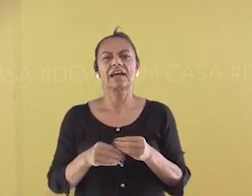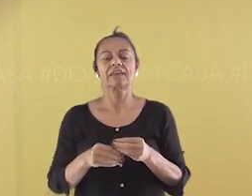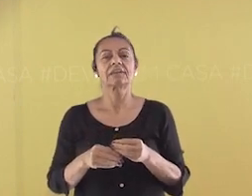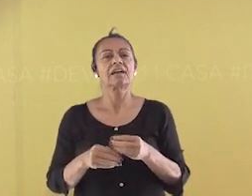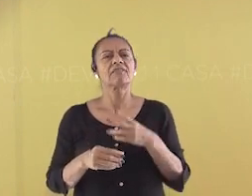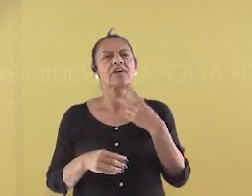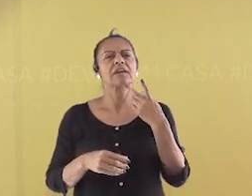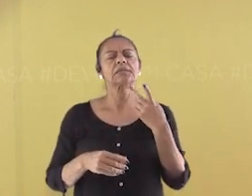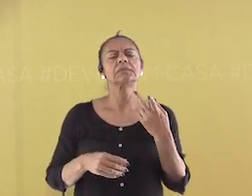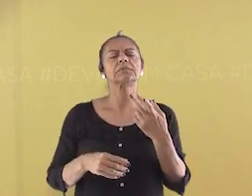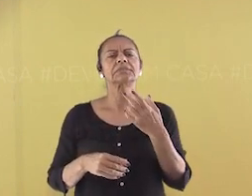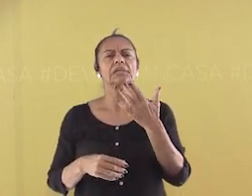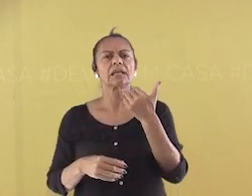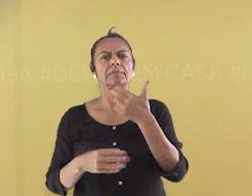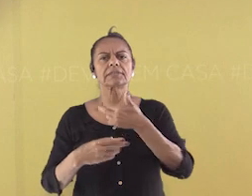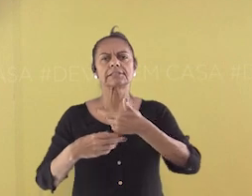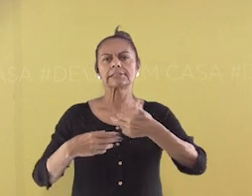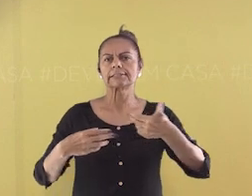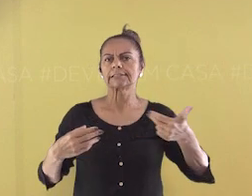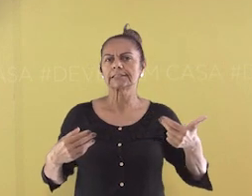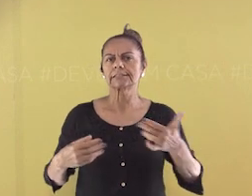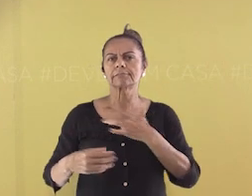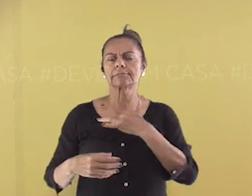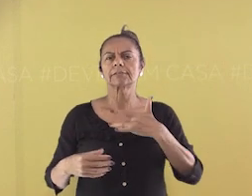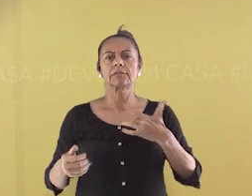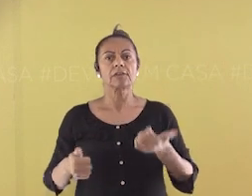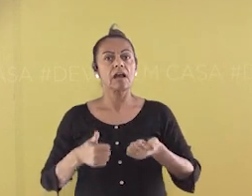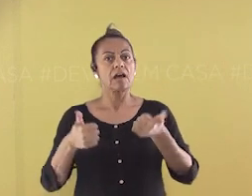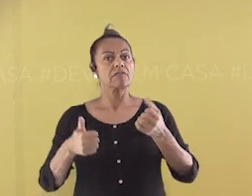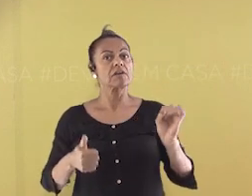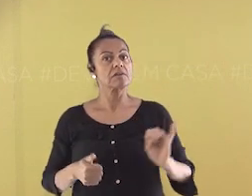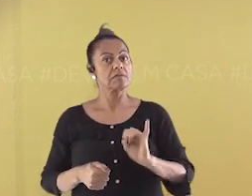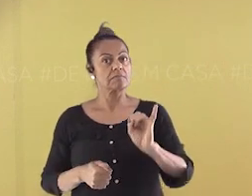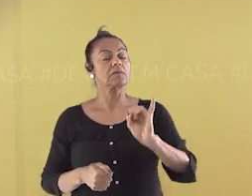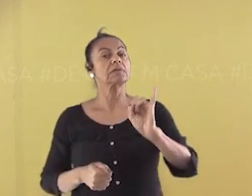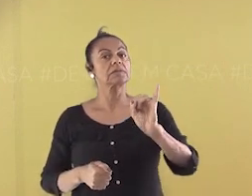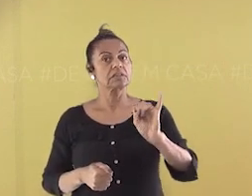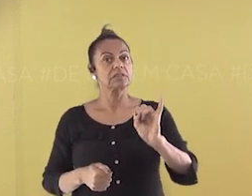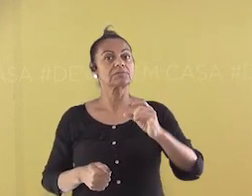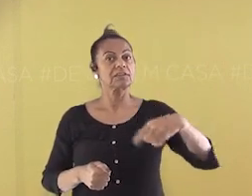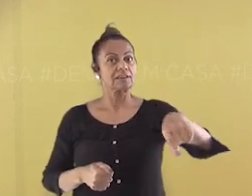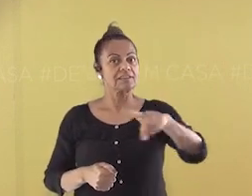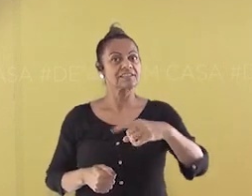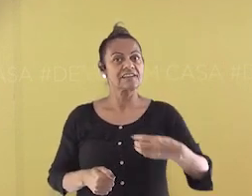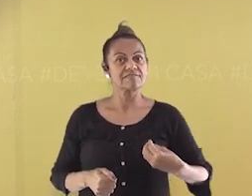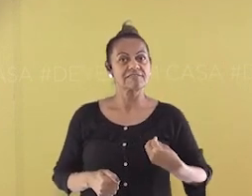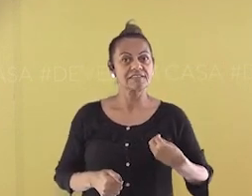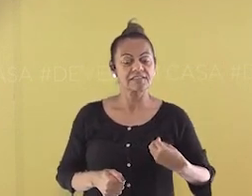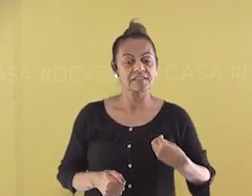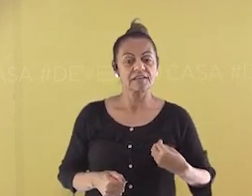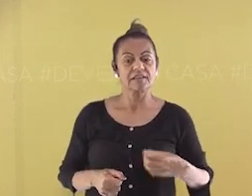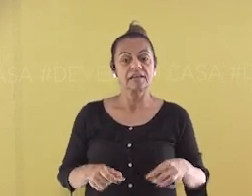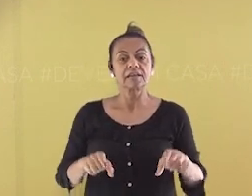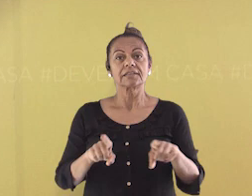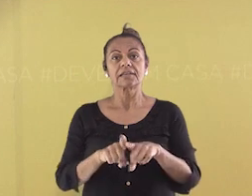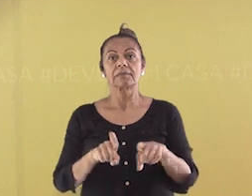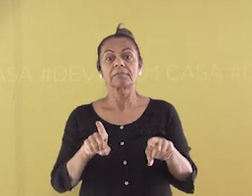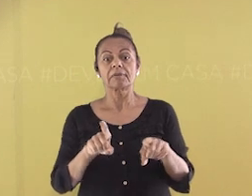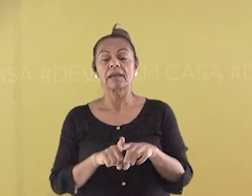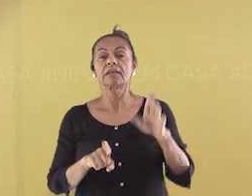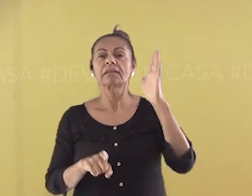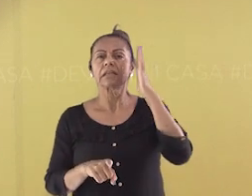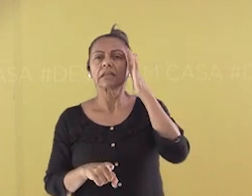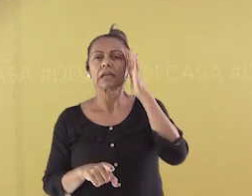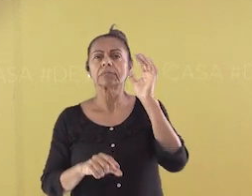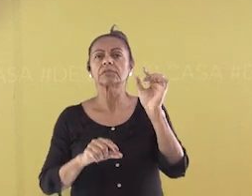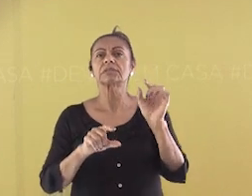e sua importância para a vida. E ao falarmos disso, esbarramos o contexto econômico e social da alta dos